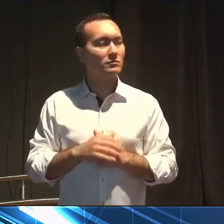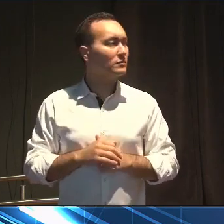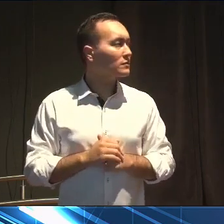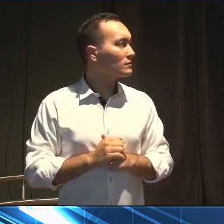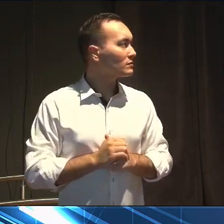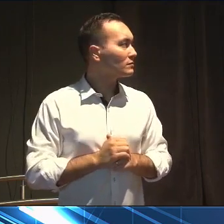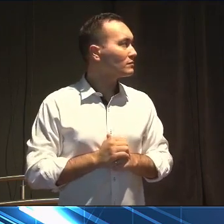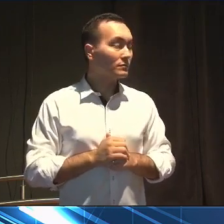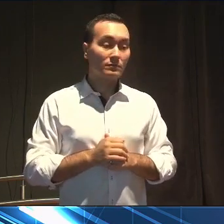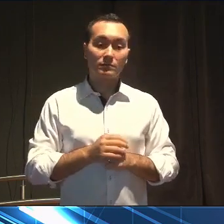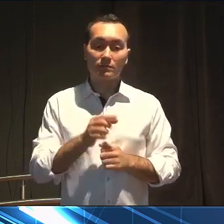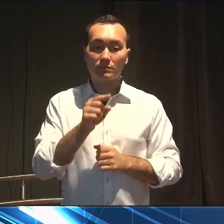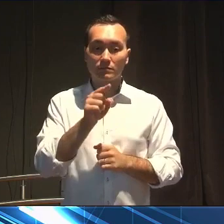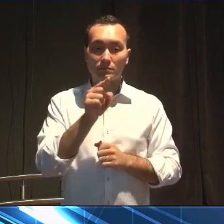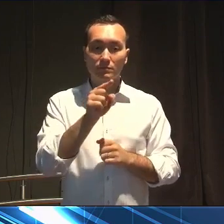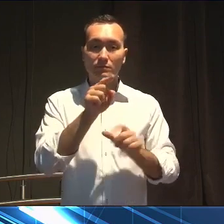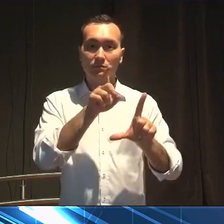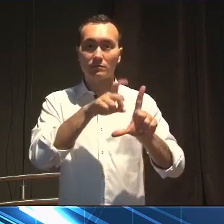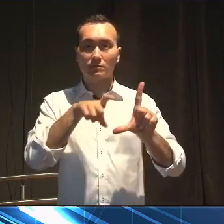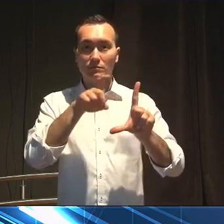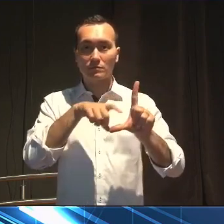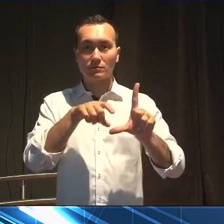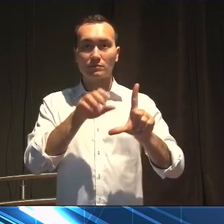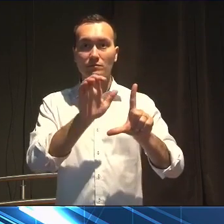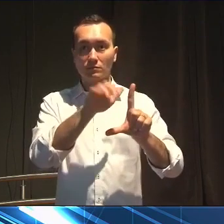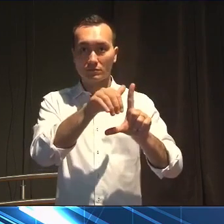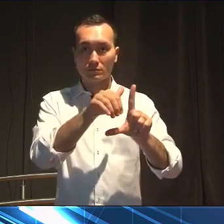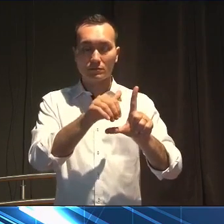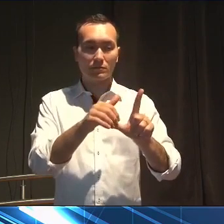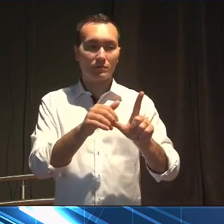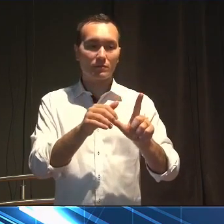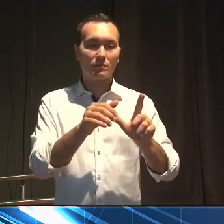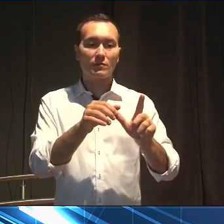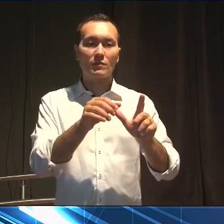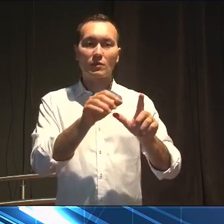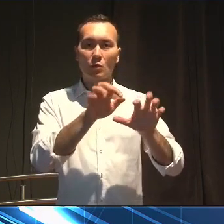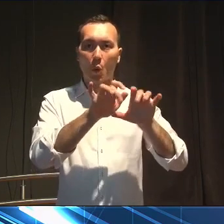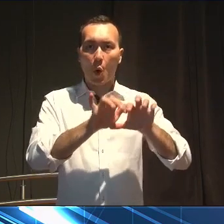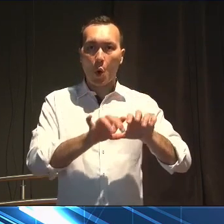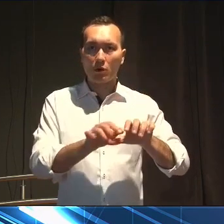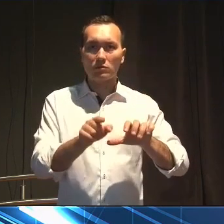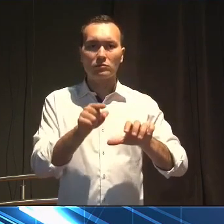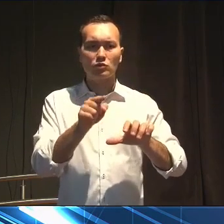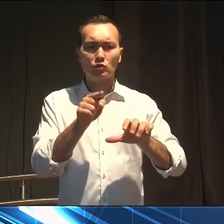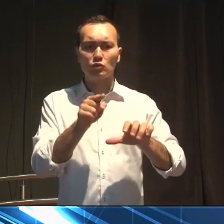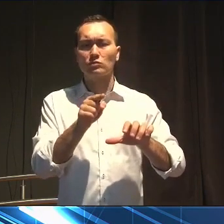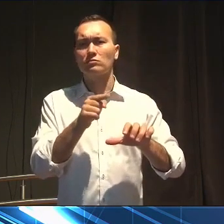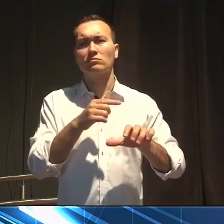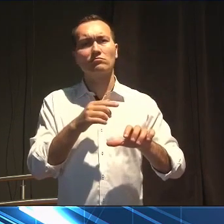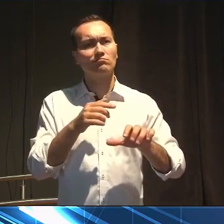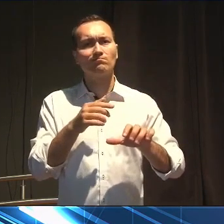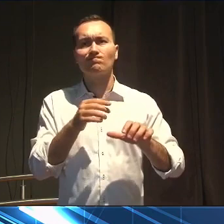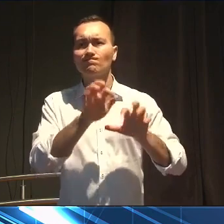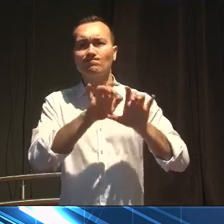da GPU é fundamental para que você possa criar todas as aplicações de IA, com interação.